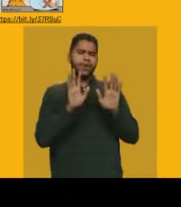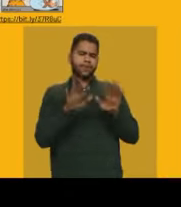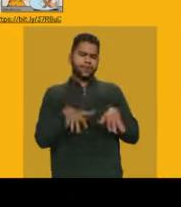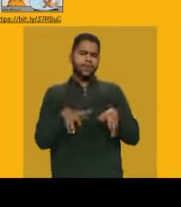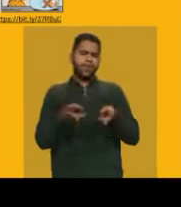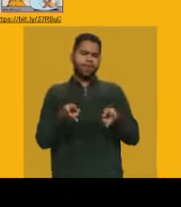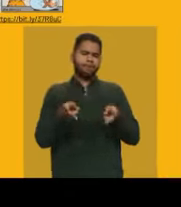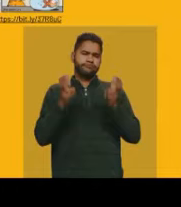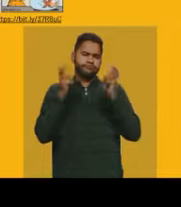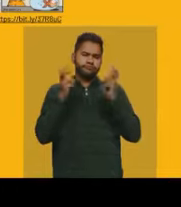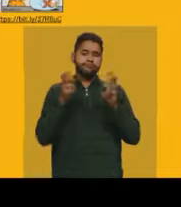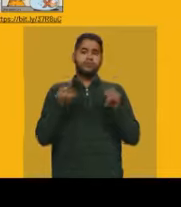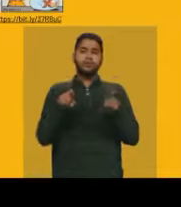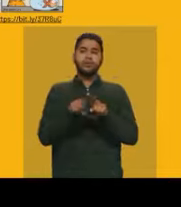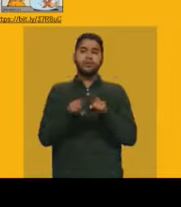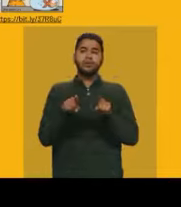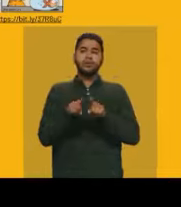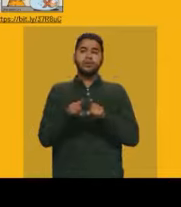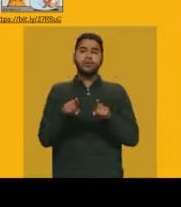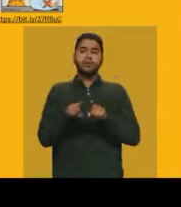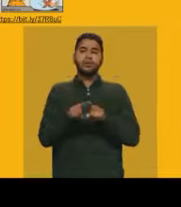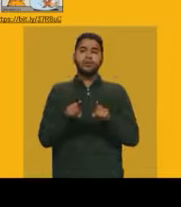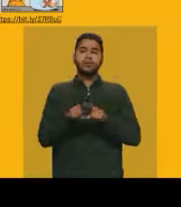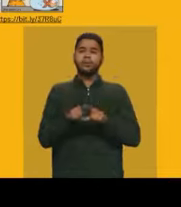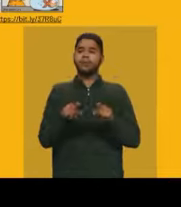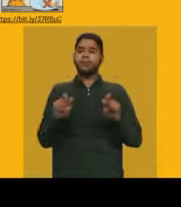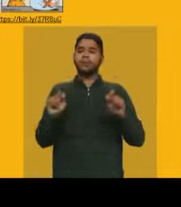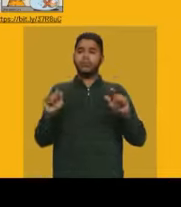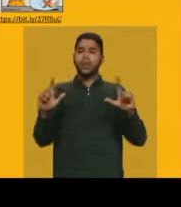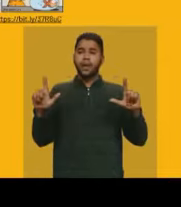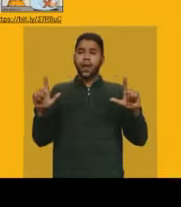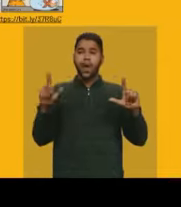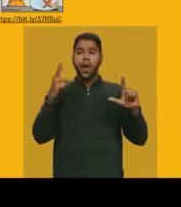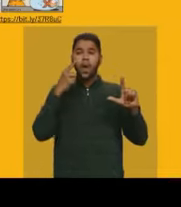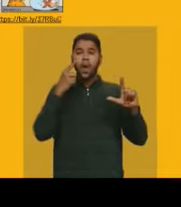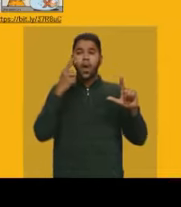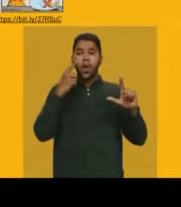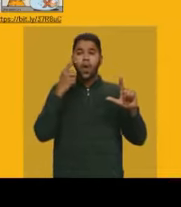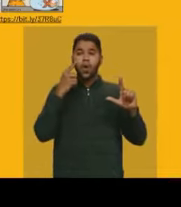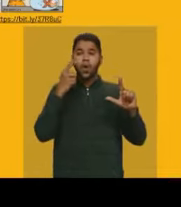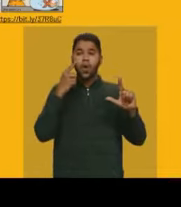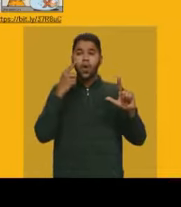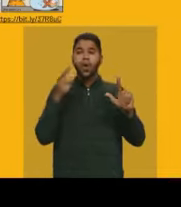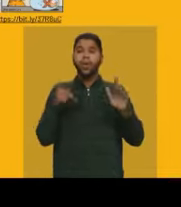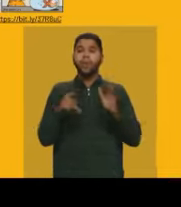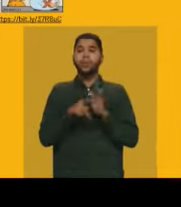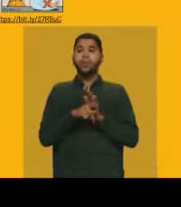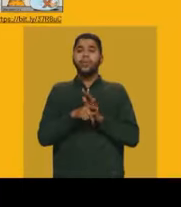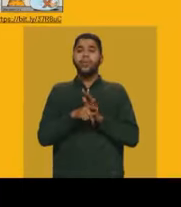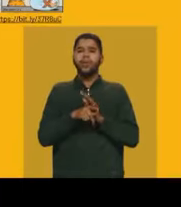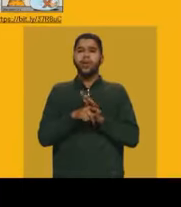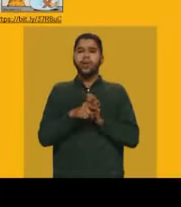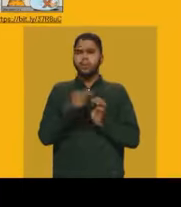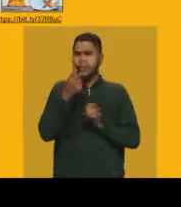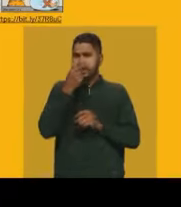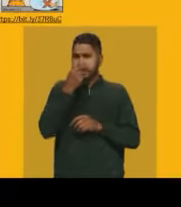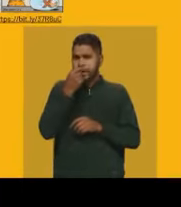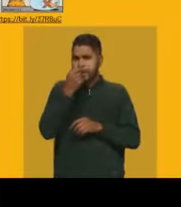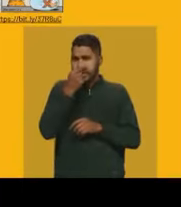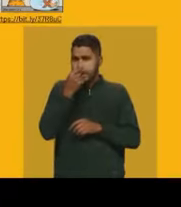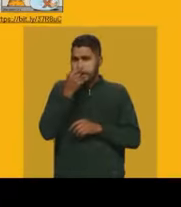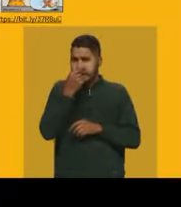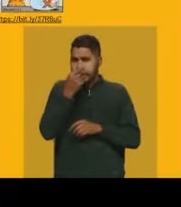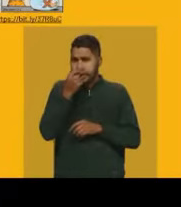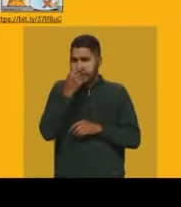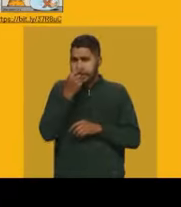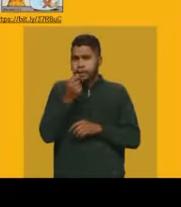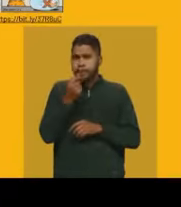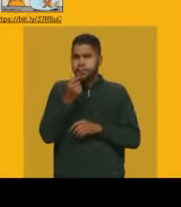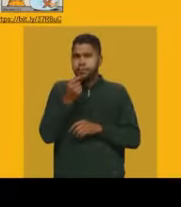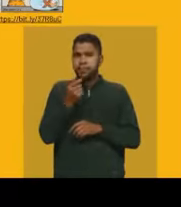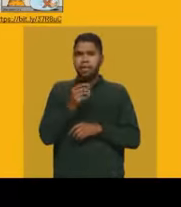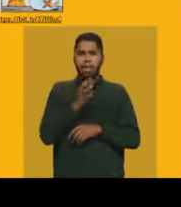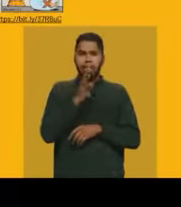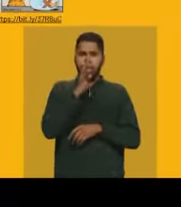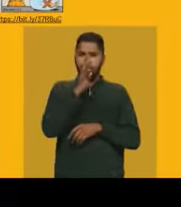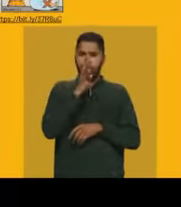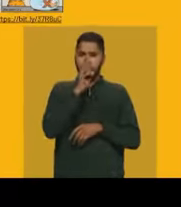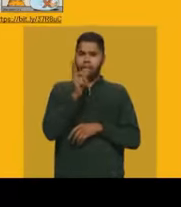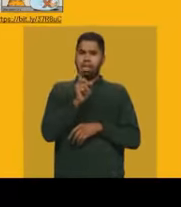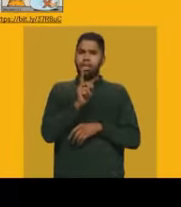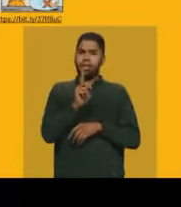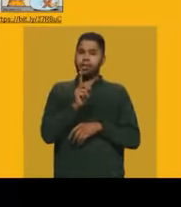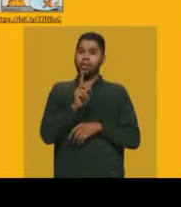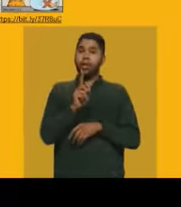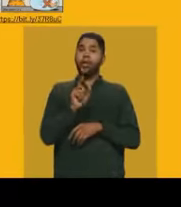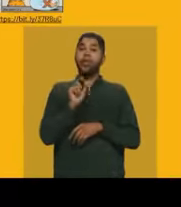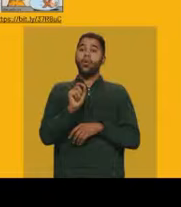interpretar. E nos cartazes, né? Olha só o cartaz, gripe, não vacile, vacine-se. Ele brincou